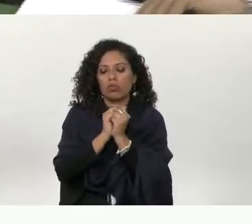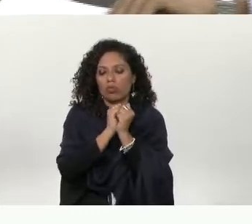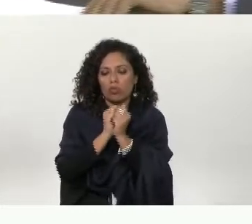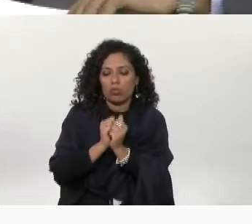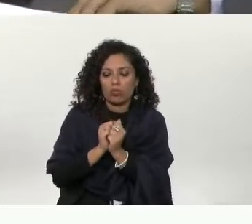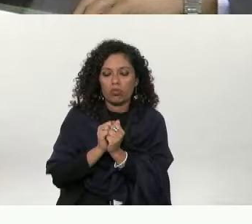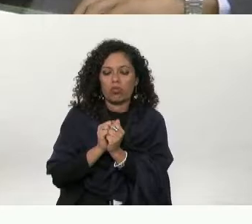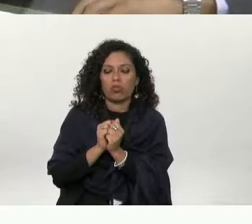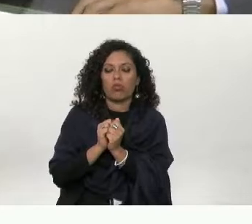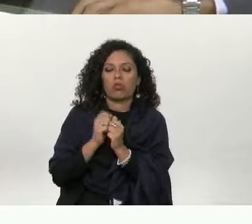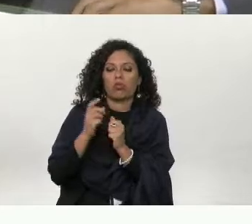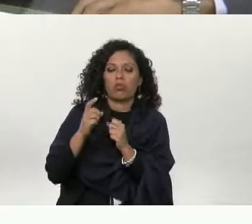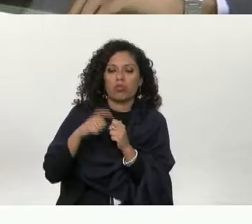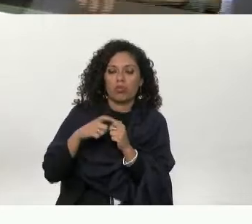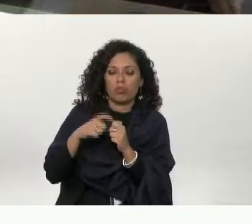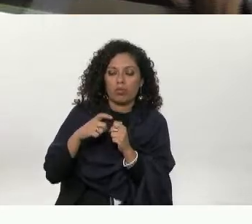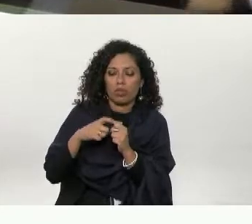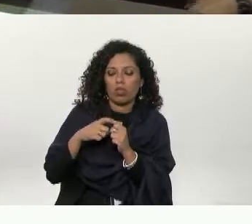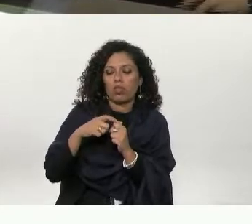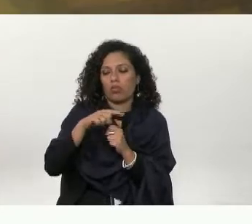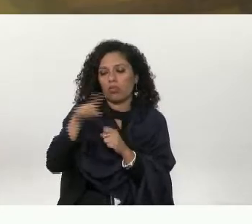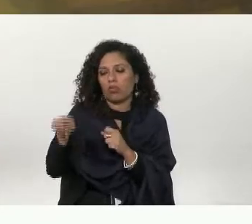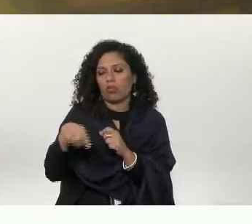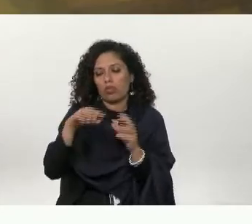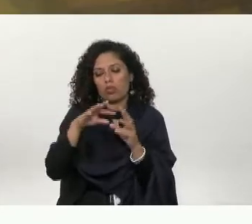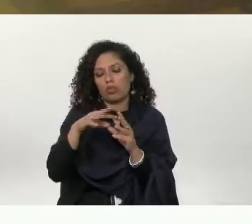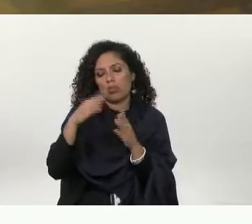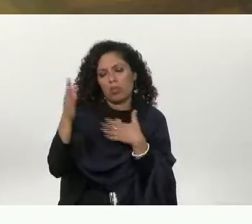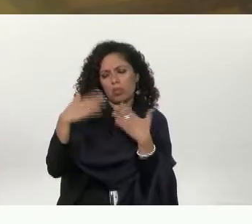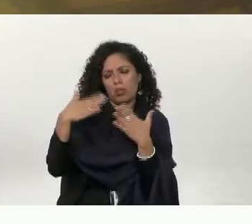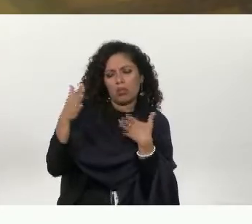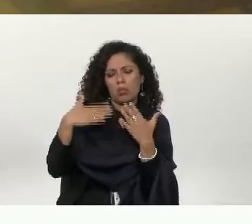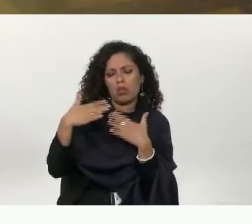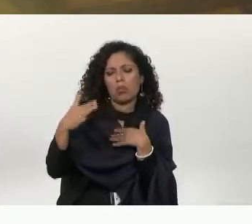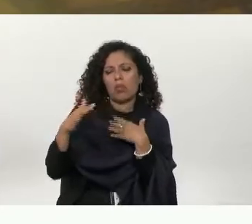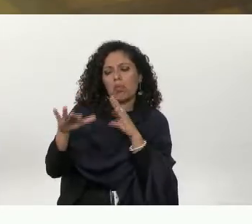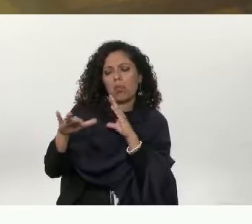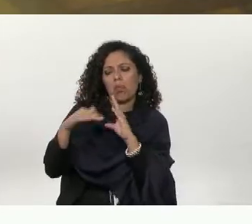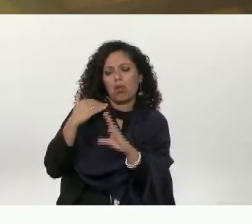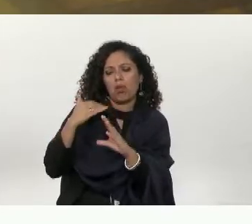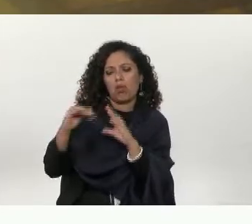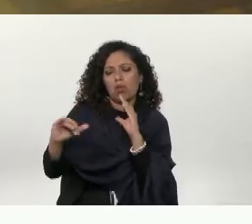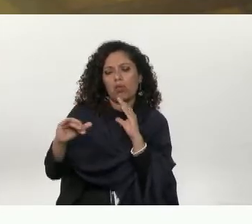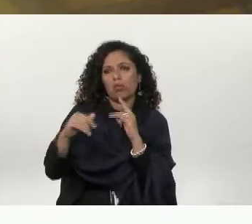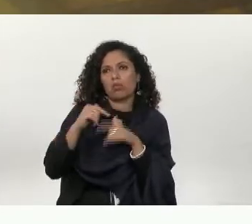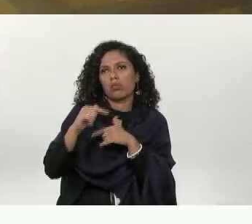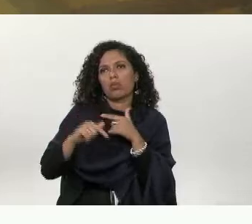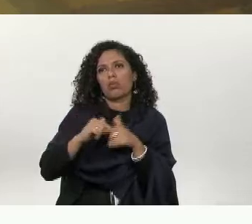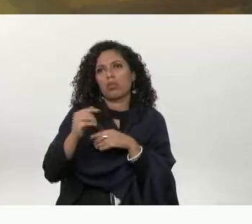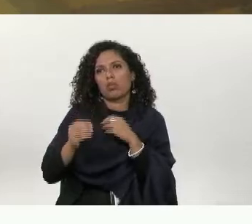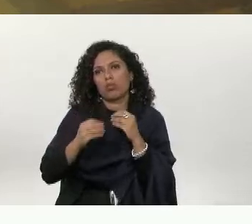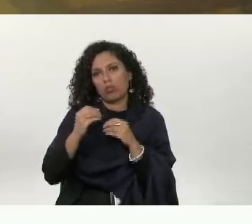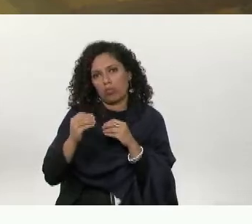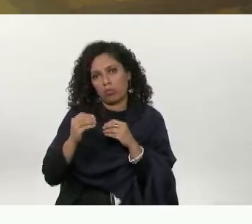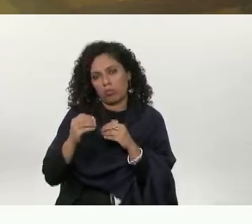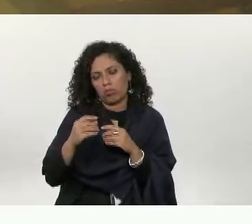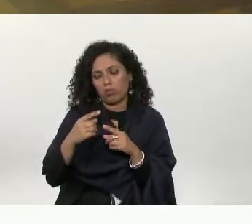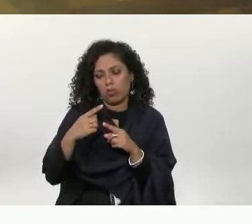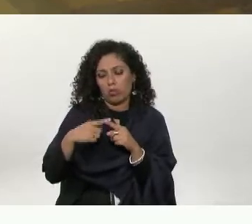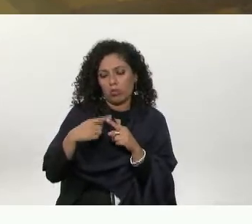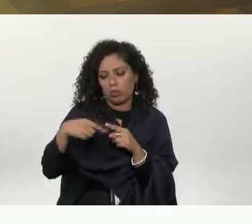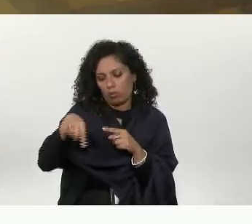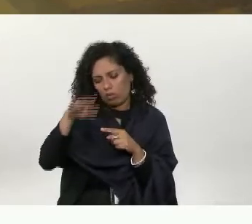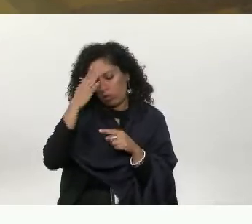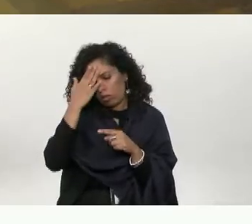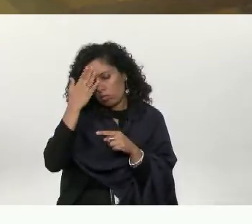Que momento vocês trocavam informações sobre as pacientes? Porque a gente sabe também que tem hospitais, por